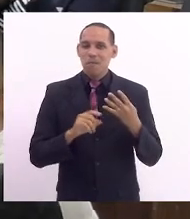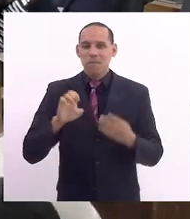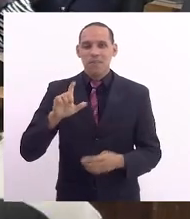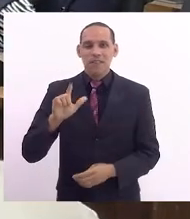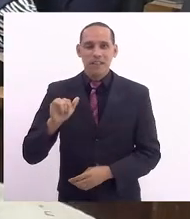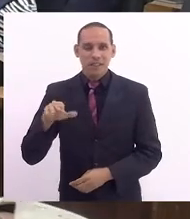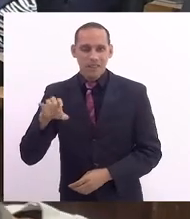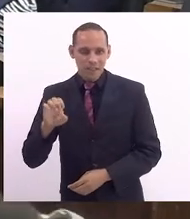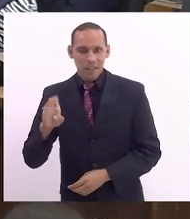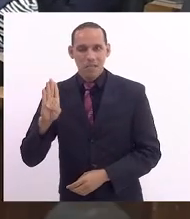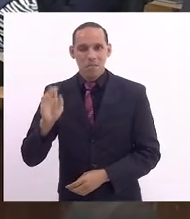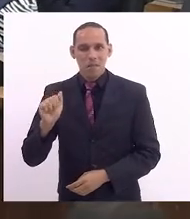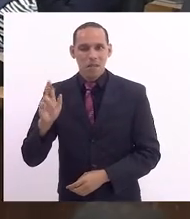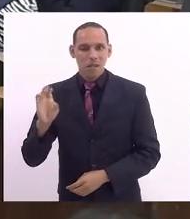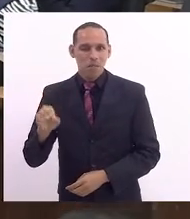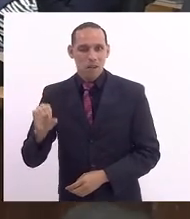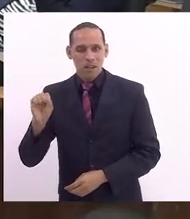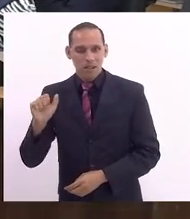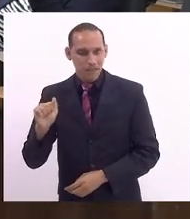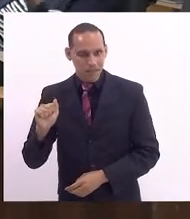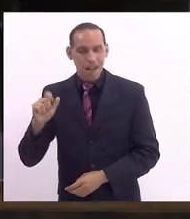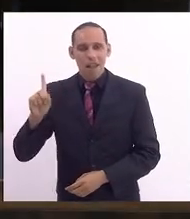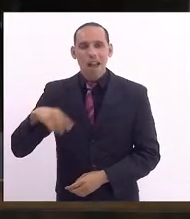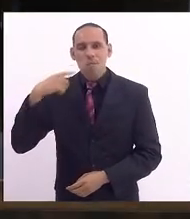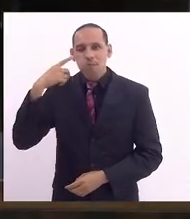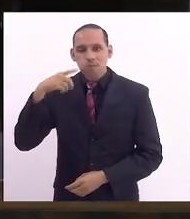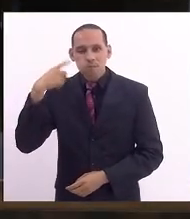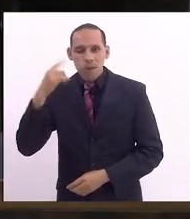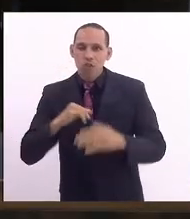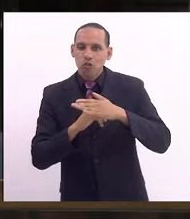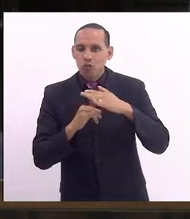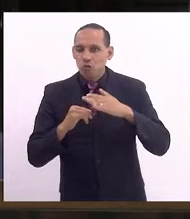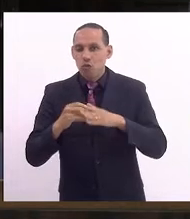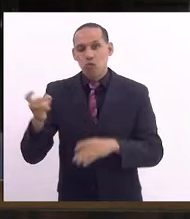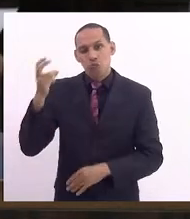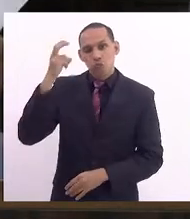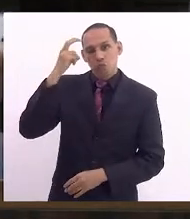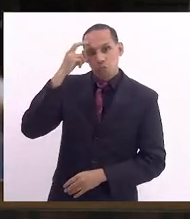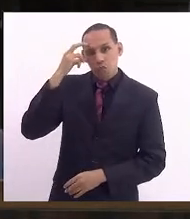Elaine Barbosa, que é advogada do Instituto de Cultura e Consciência